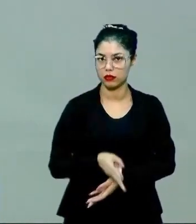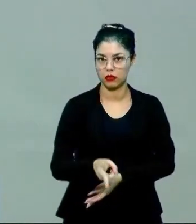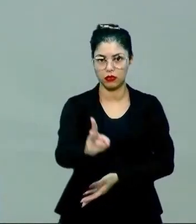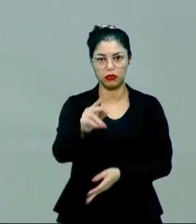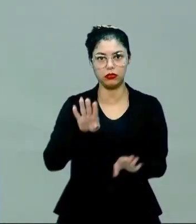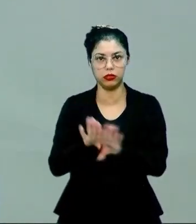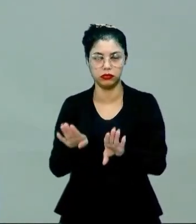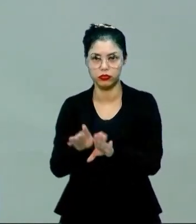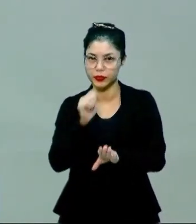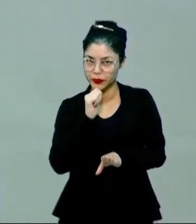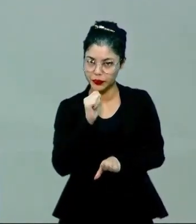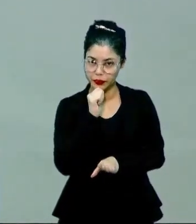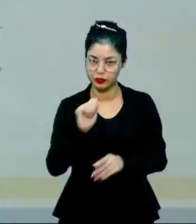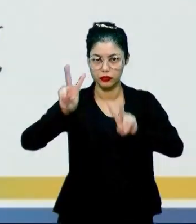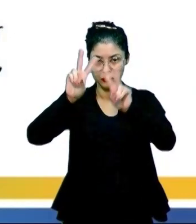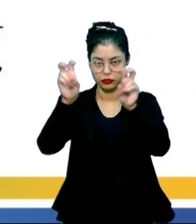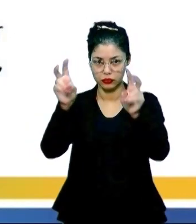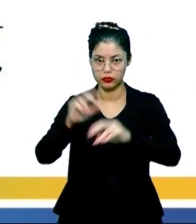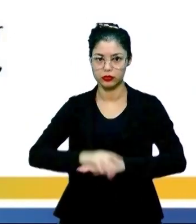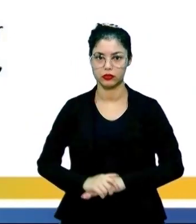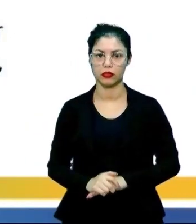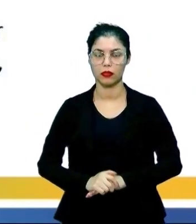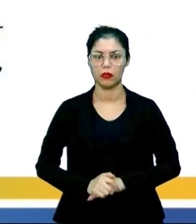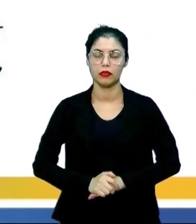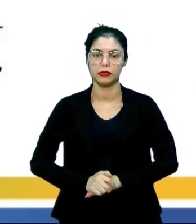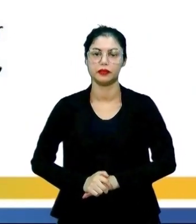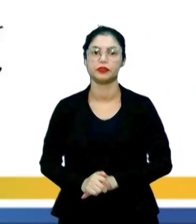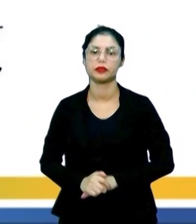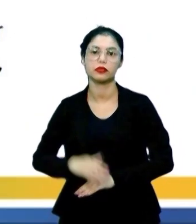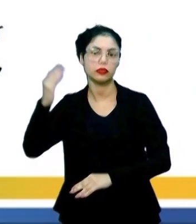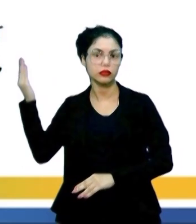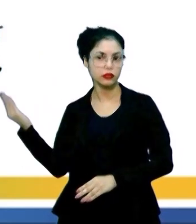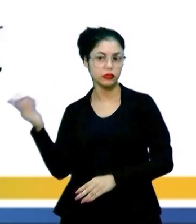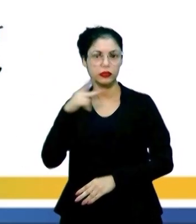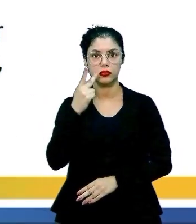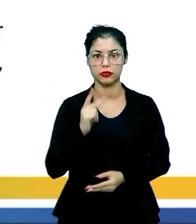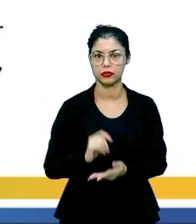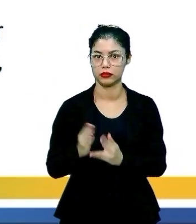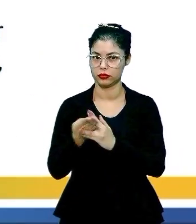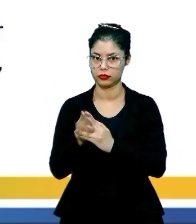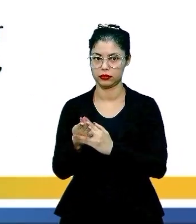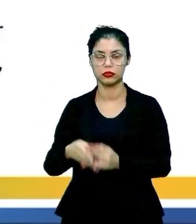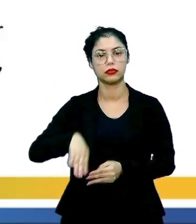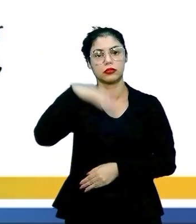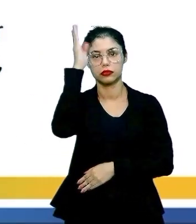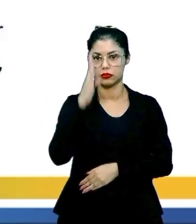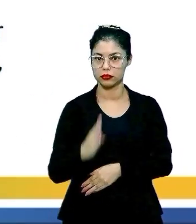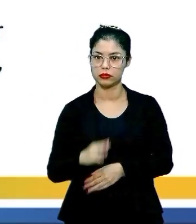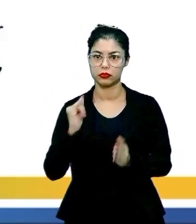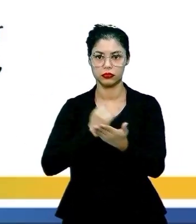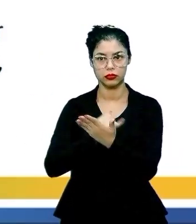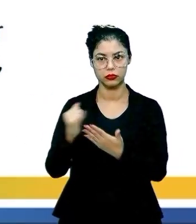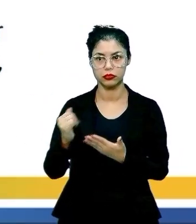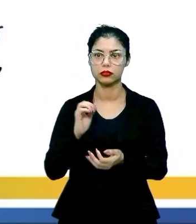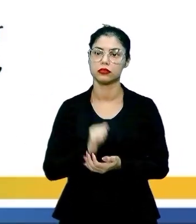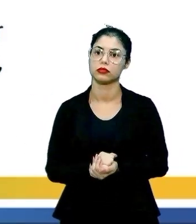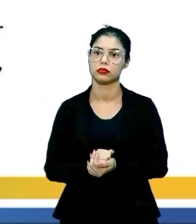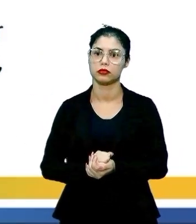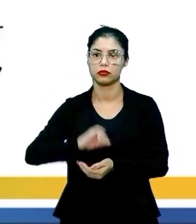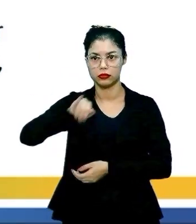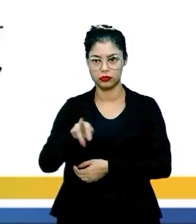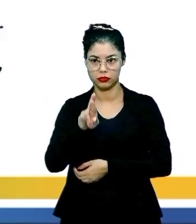nós vermos um pouco mais sobre o Barroco. Aqui eu vou falar do Barroco no Brasil. O Barroco no Brasil foi introduzido